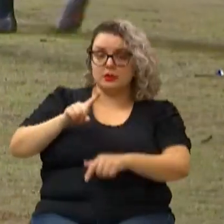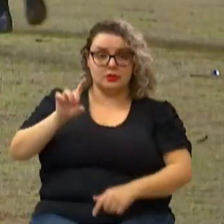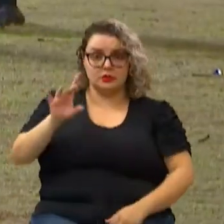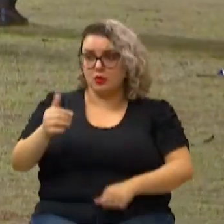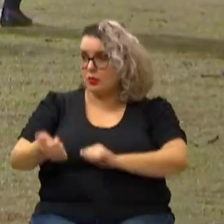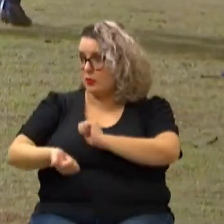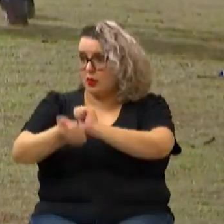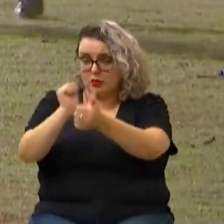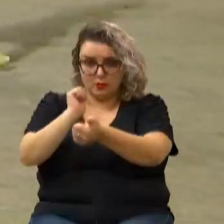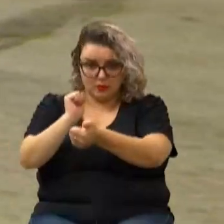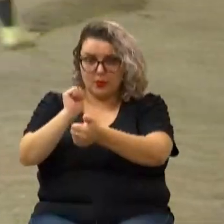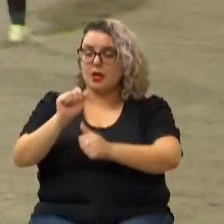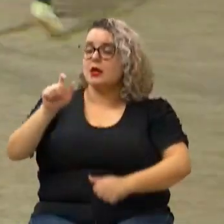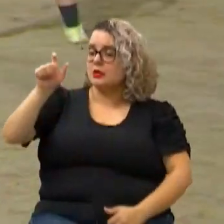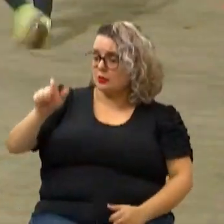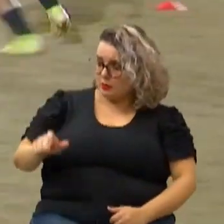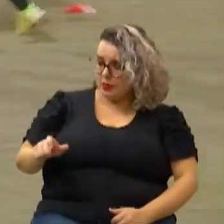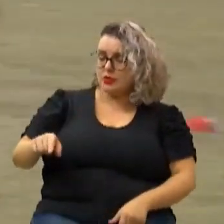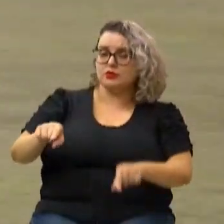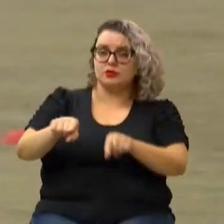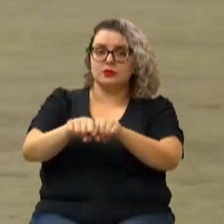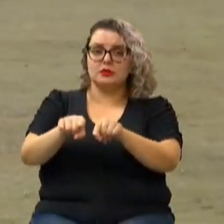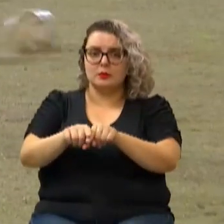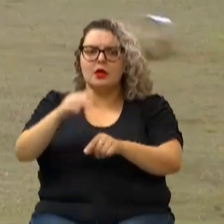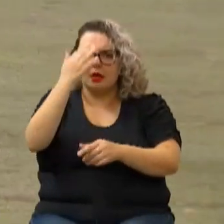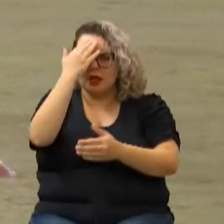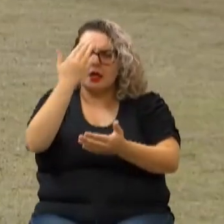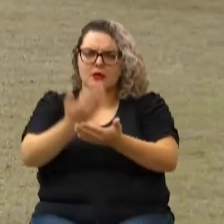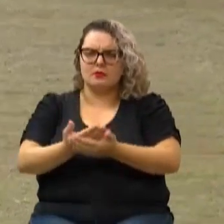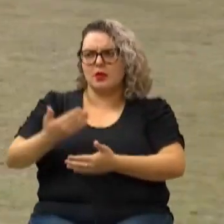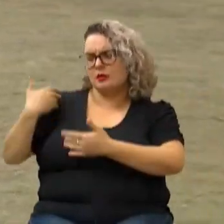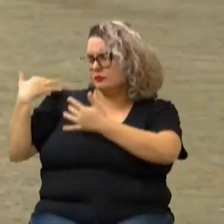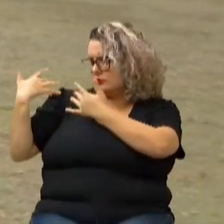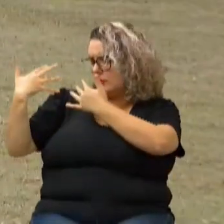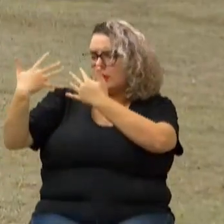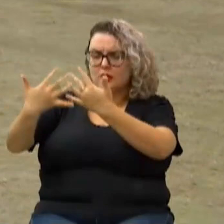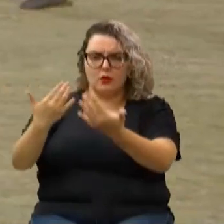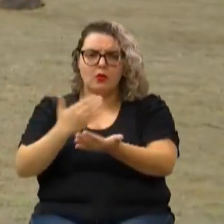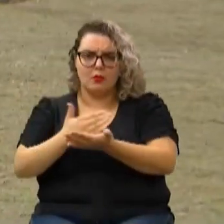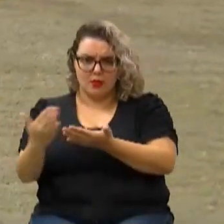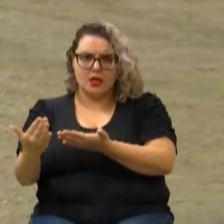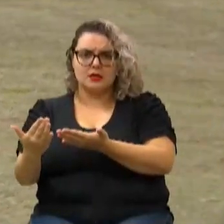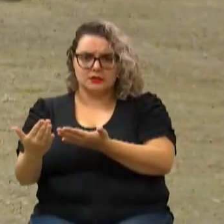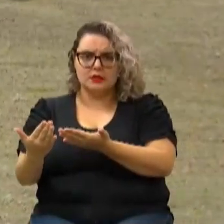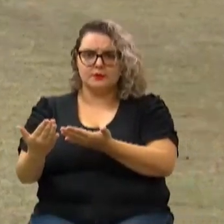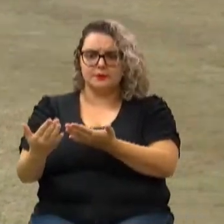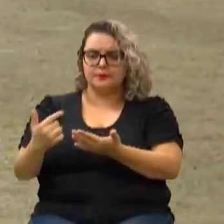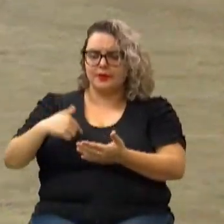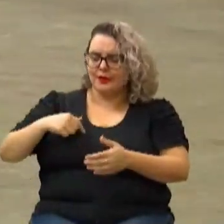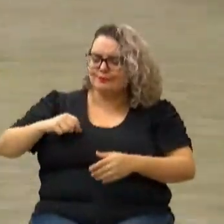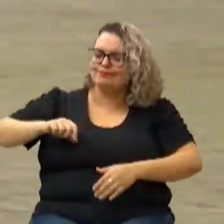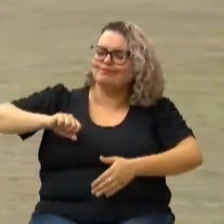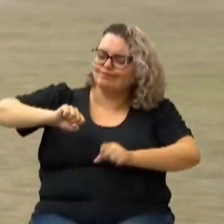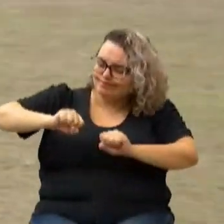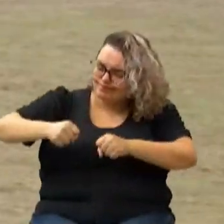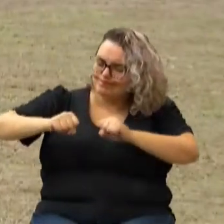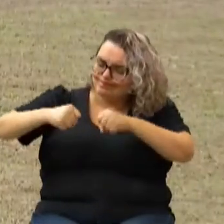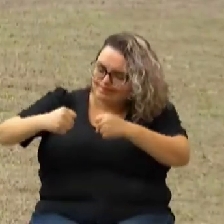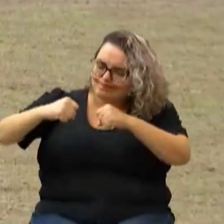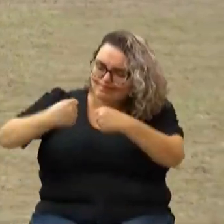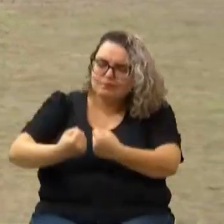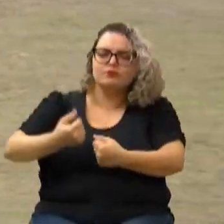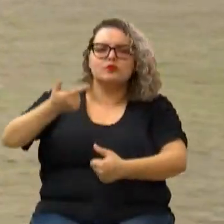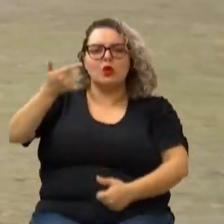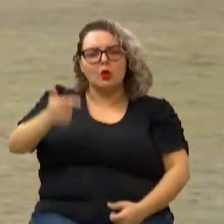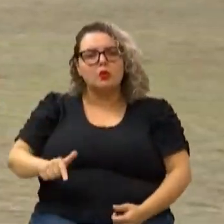formar não só como atleta, mas como pessoa também. E eu acredito que daquela época lá que eu comecei, o tanto que eu persisti,